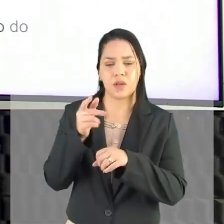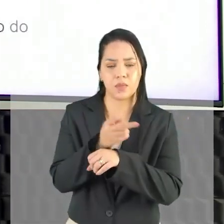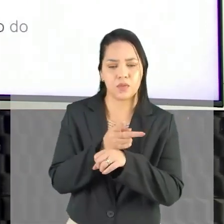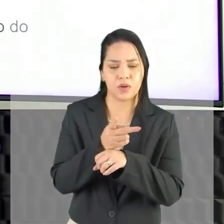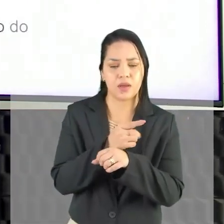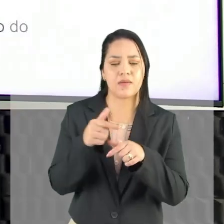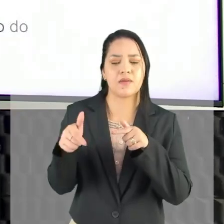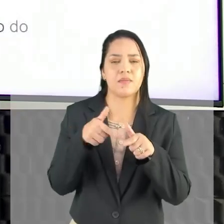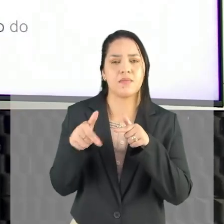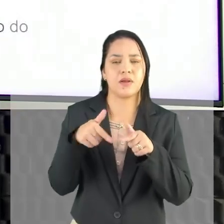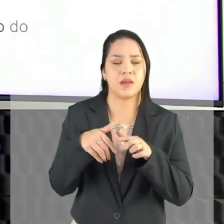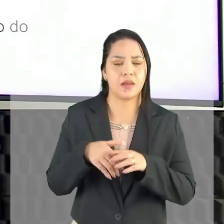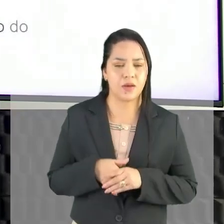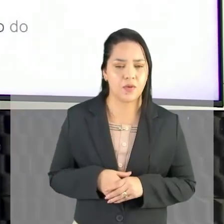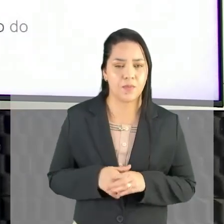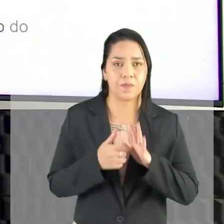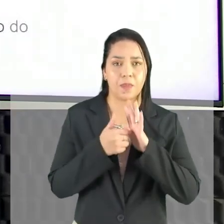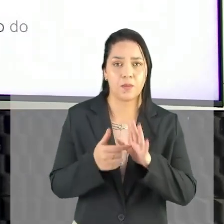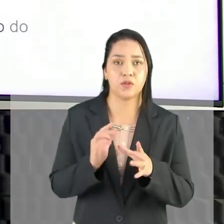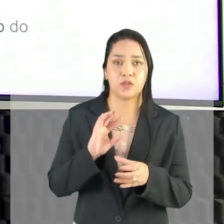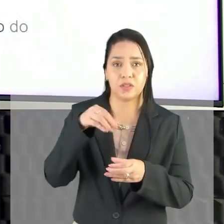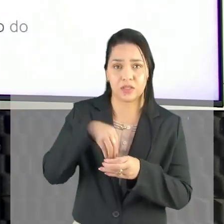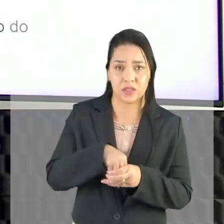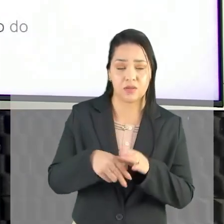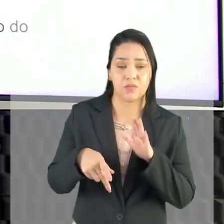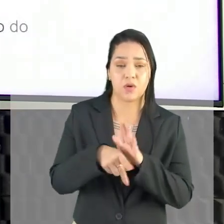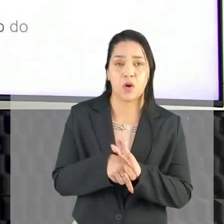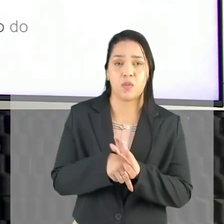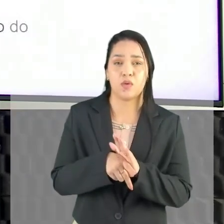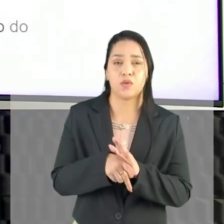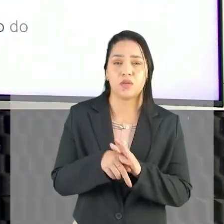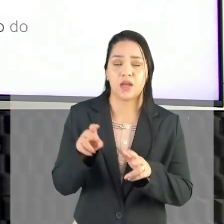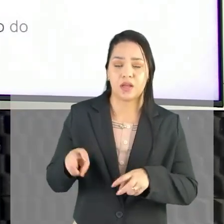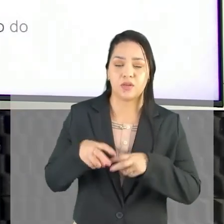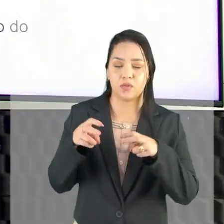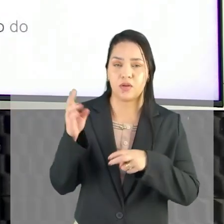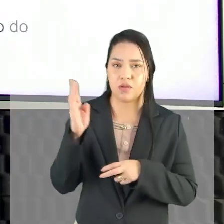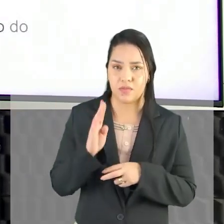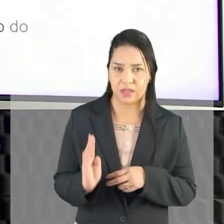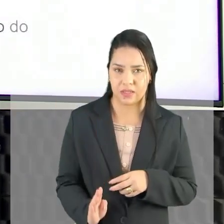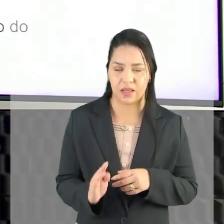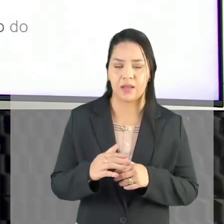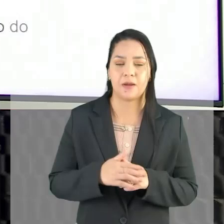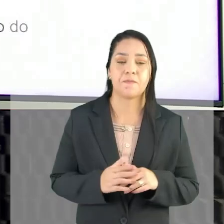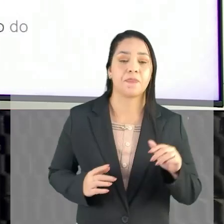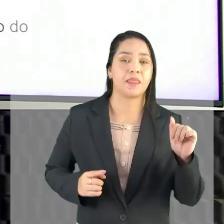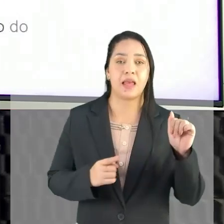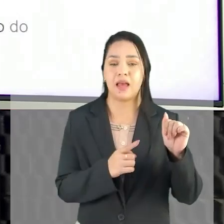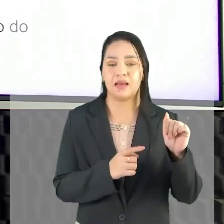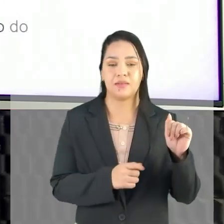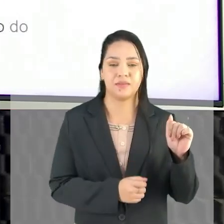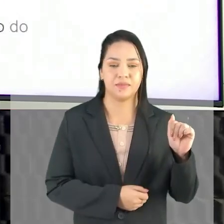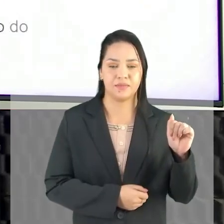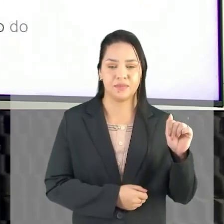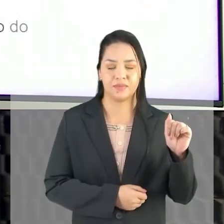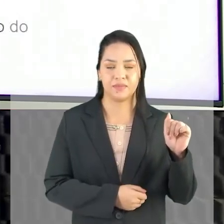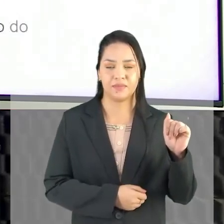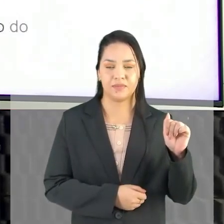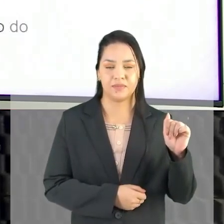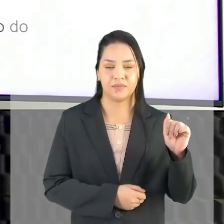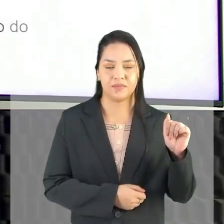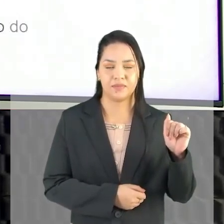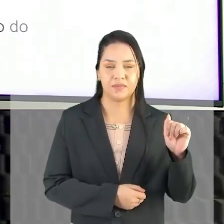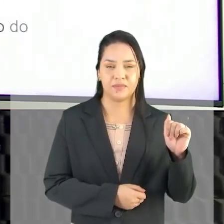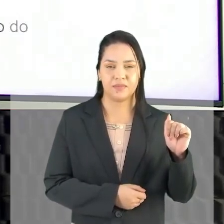emprego? Neste caso, ele retrata isso dentro de um fenômeno da agricultura brasileira. Letra A, dos impactos sociais